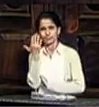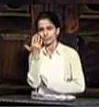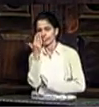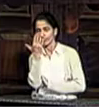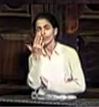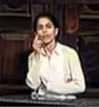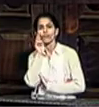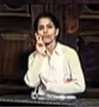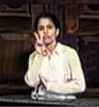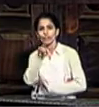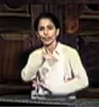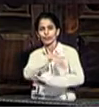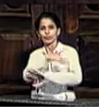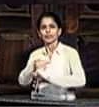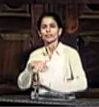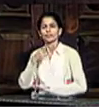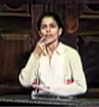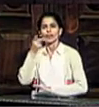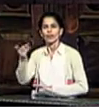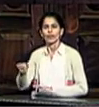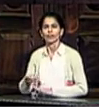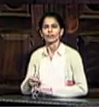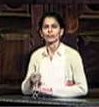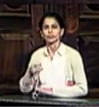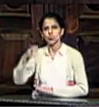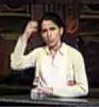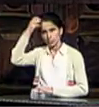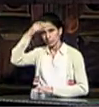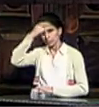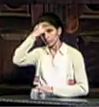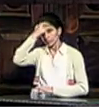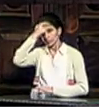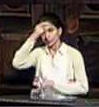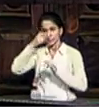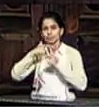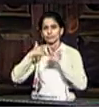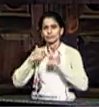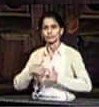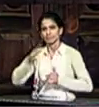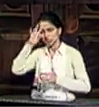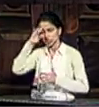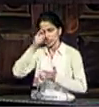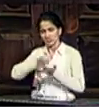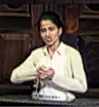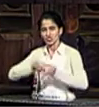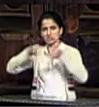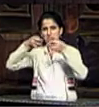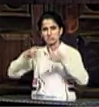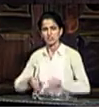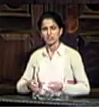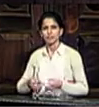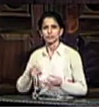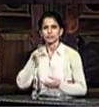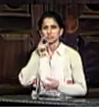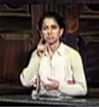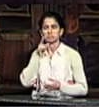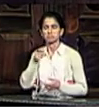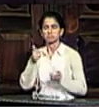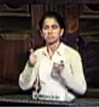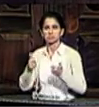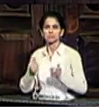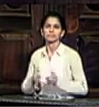sair à rua e dizer, sem remorso, que decidiu corretamente. Essa